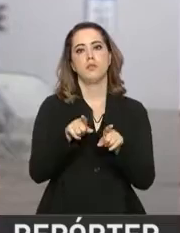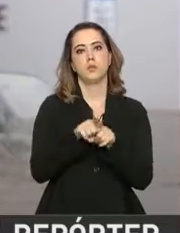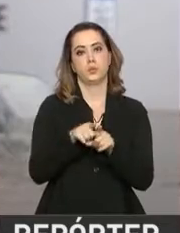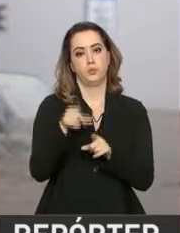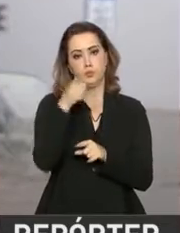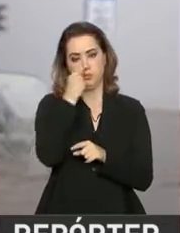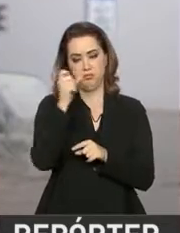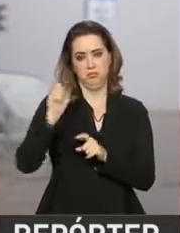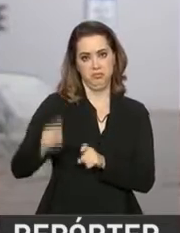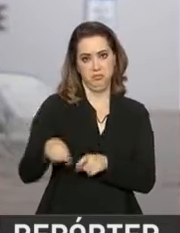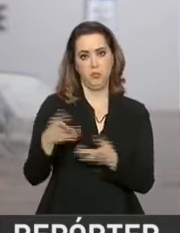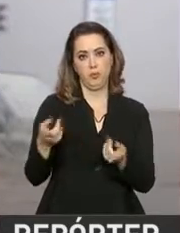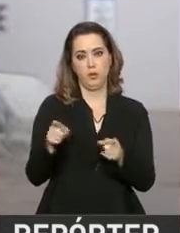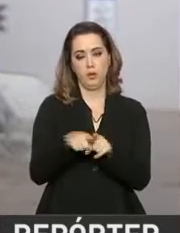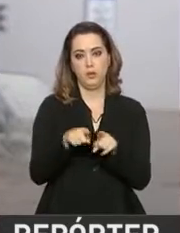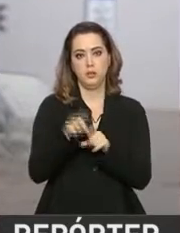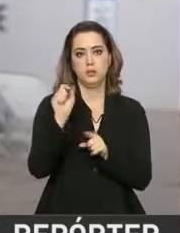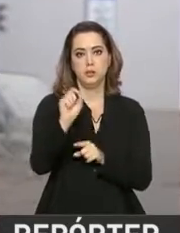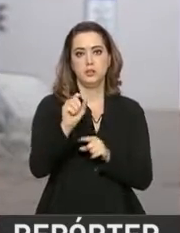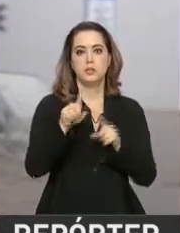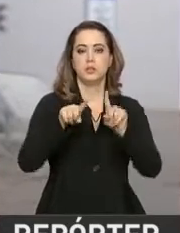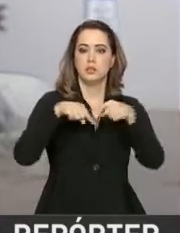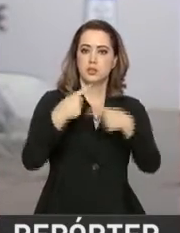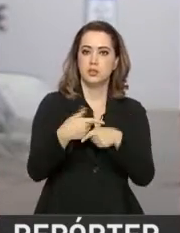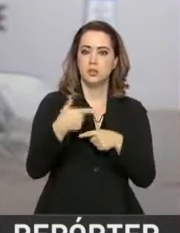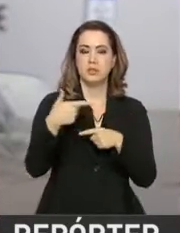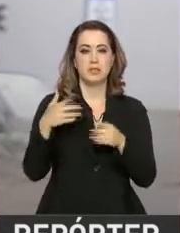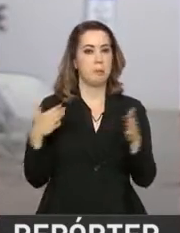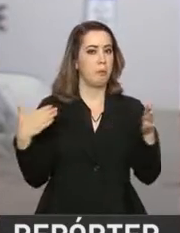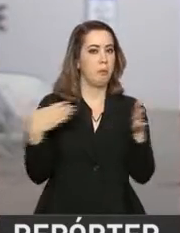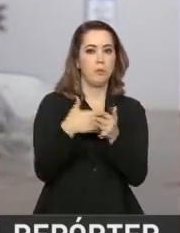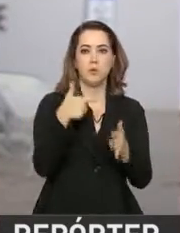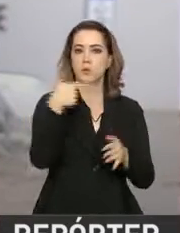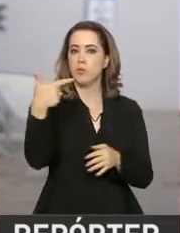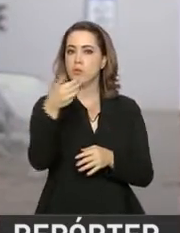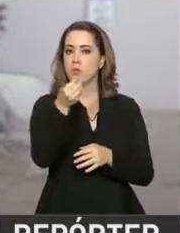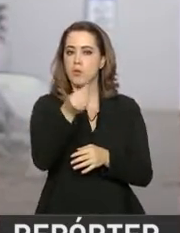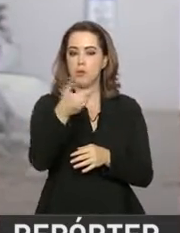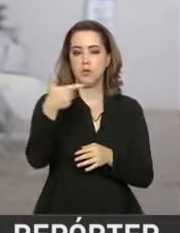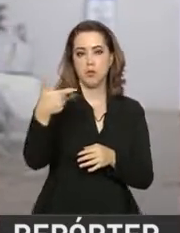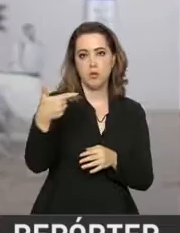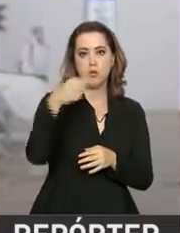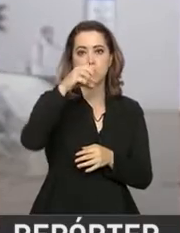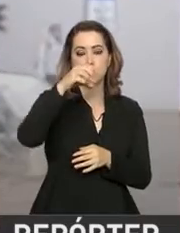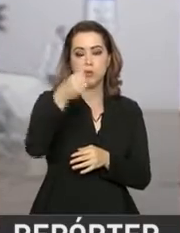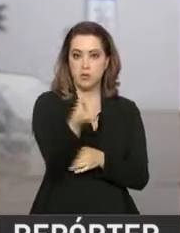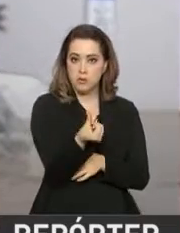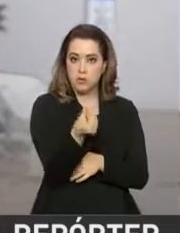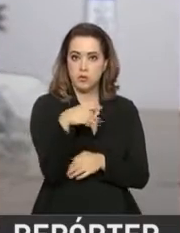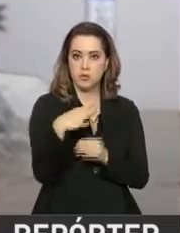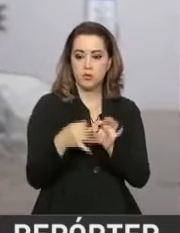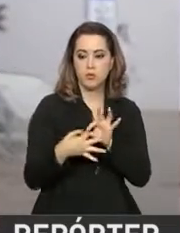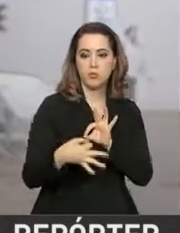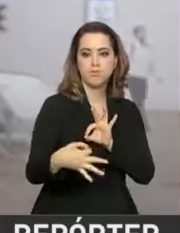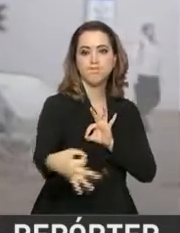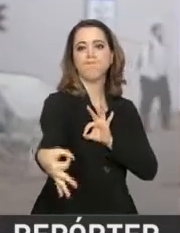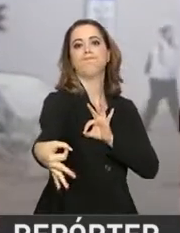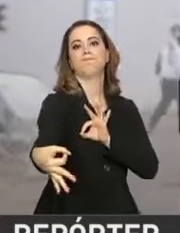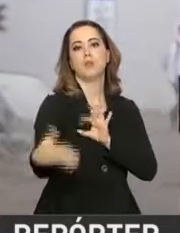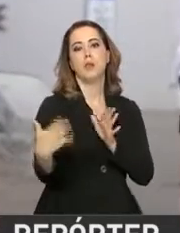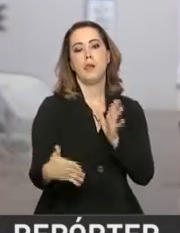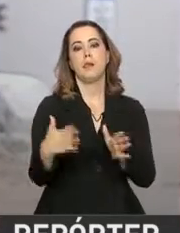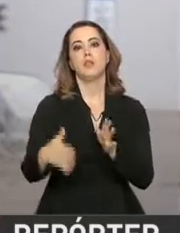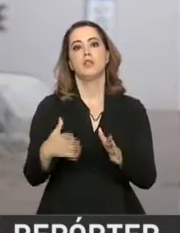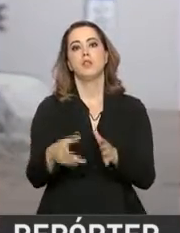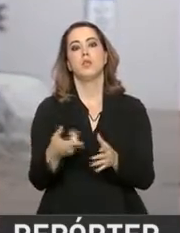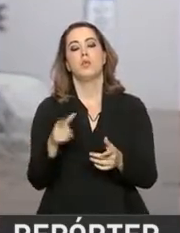médio prazo que deve ser feita com ações até 2026 com ações como recuperação de nansei nascentes e replantio